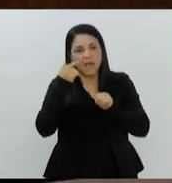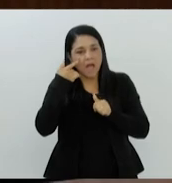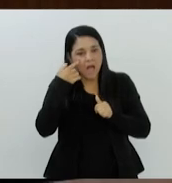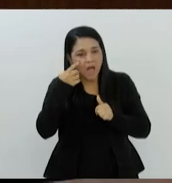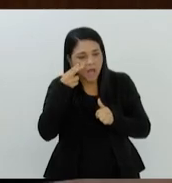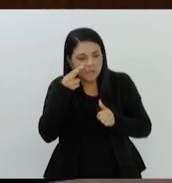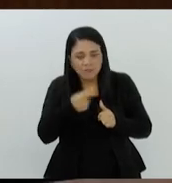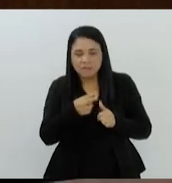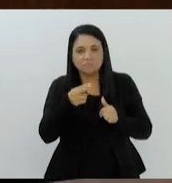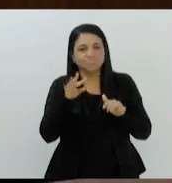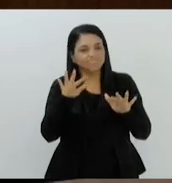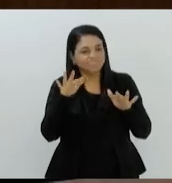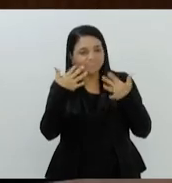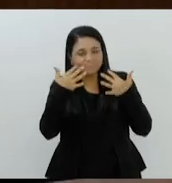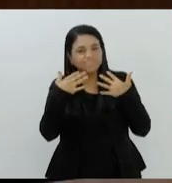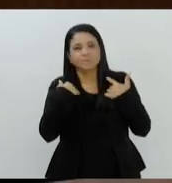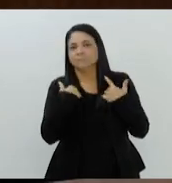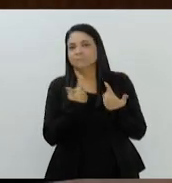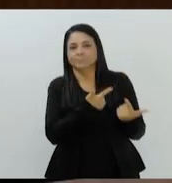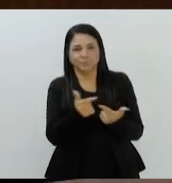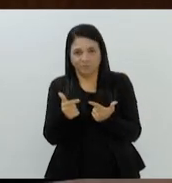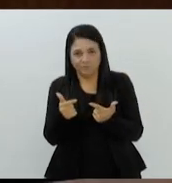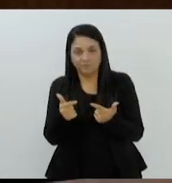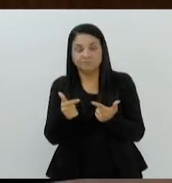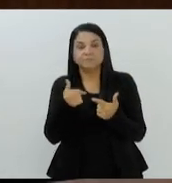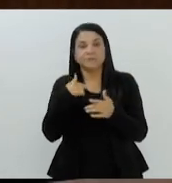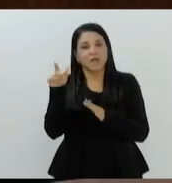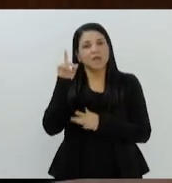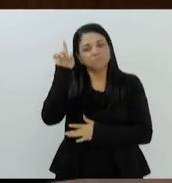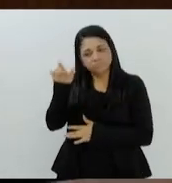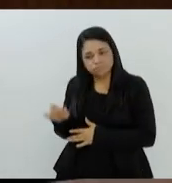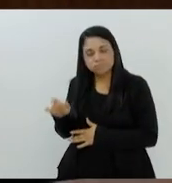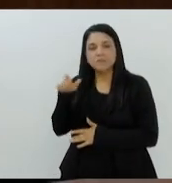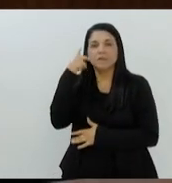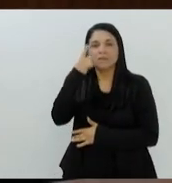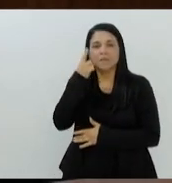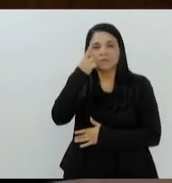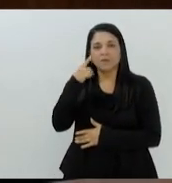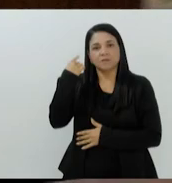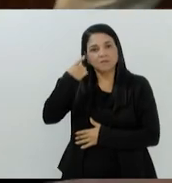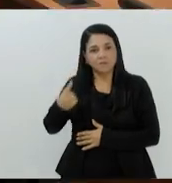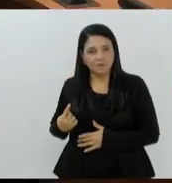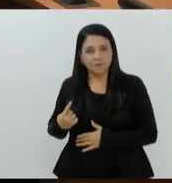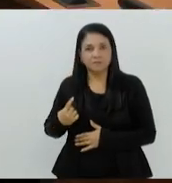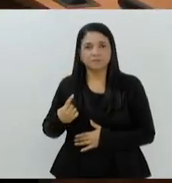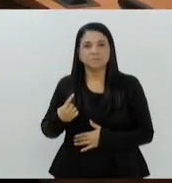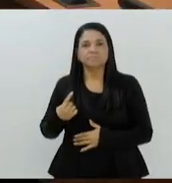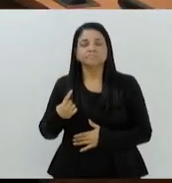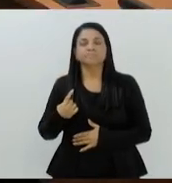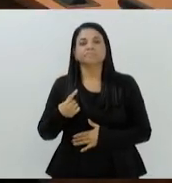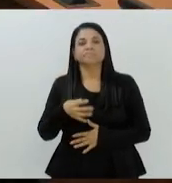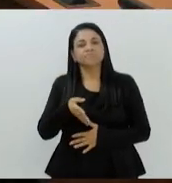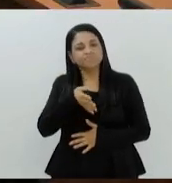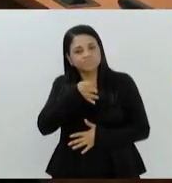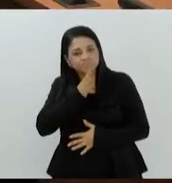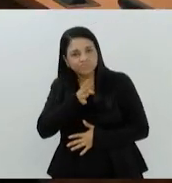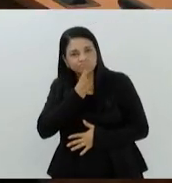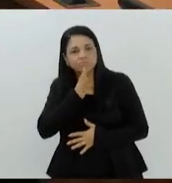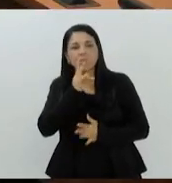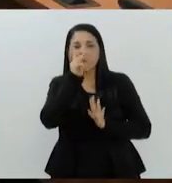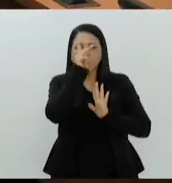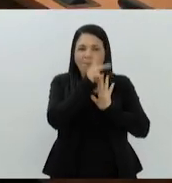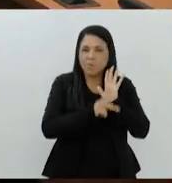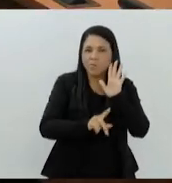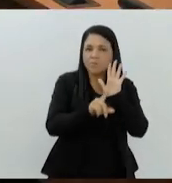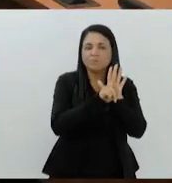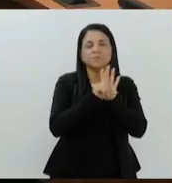mas é claro que a deputada Dani Monteiro, ela reconhece que é um projeto muito importante